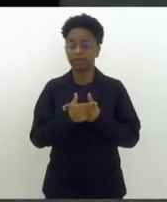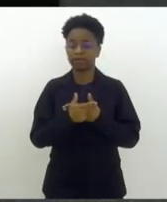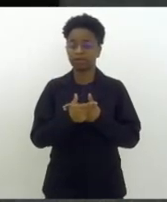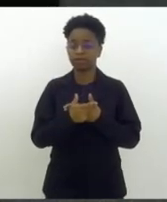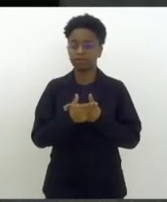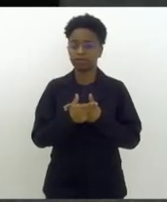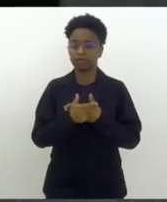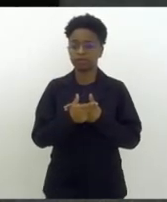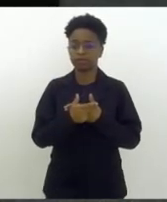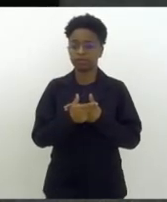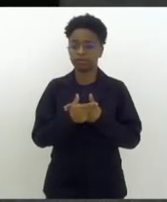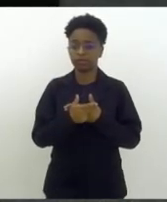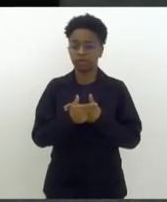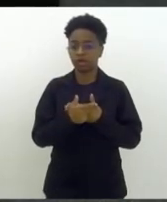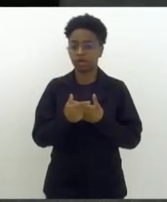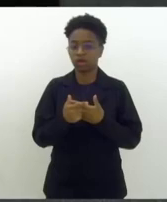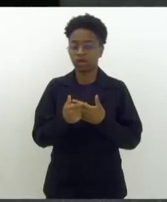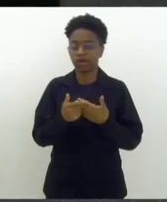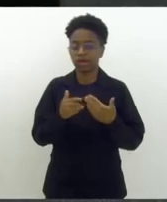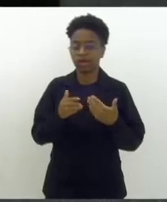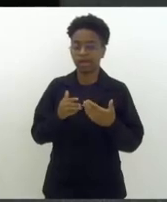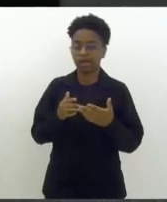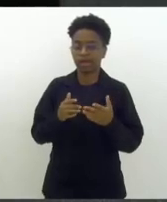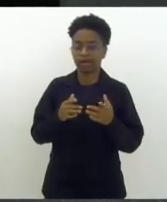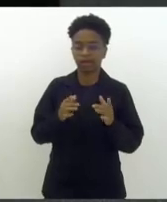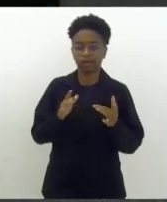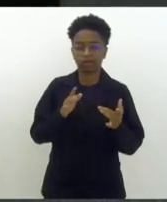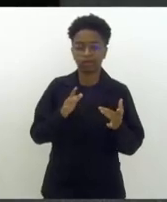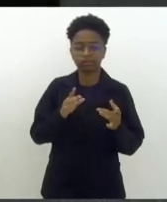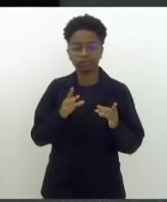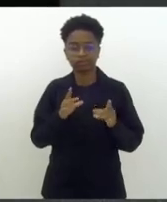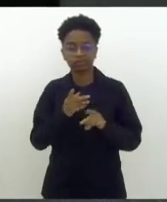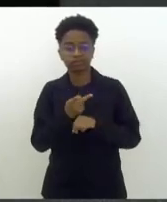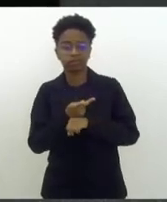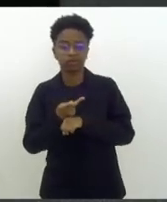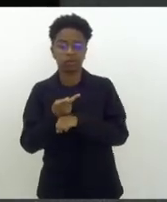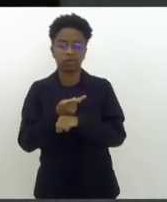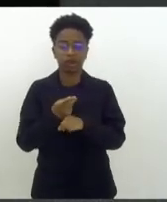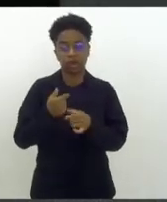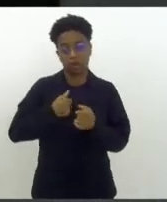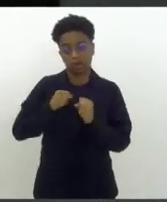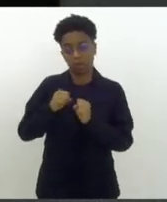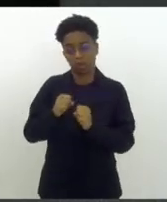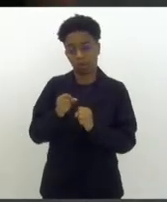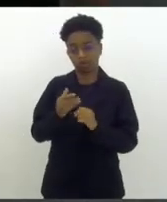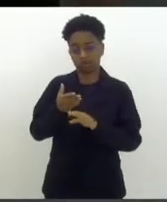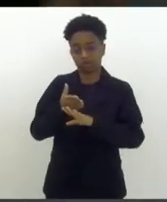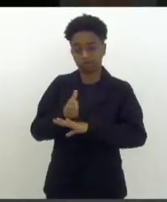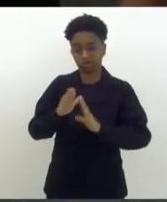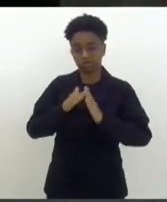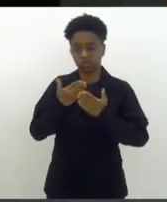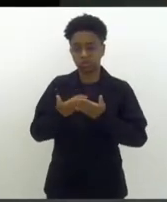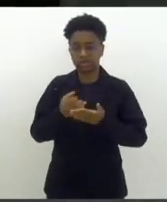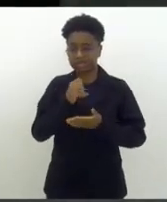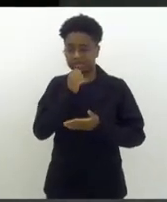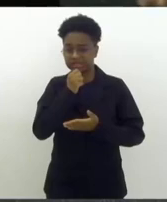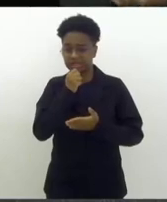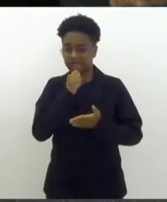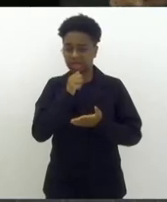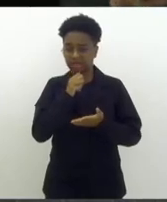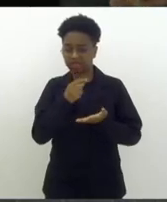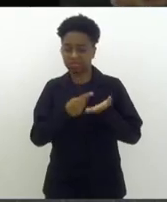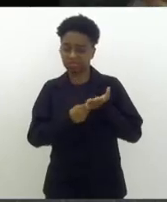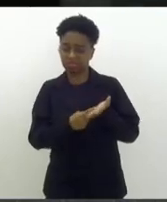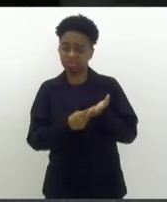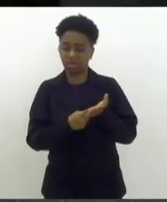pela Via indireta ou eu poderia ingressar né Sem agendamento em qualquer